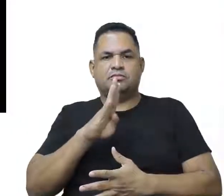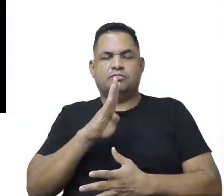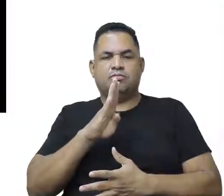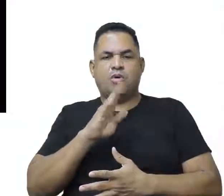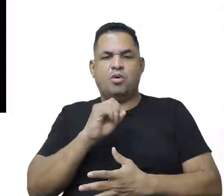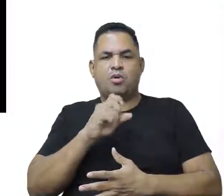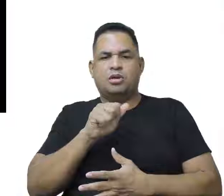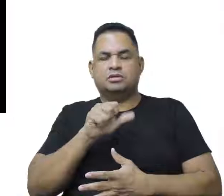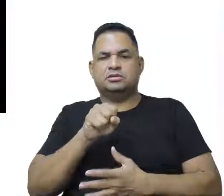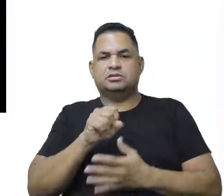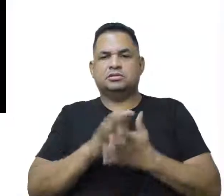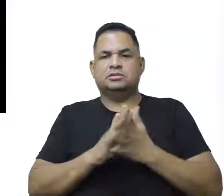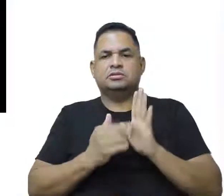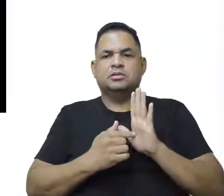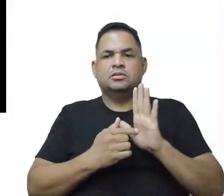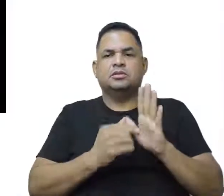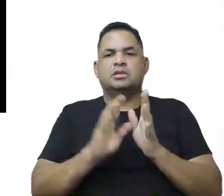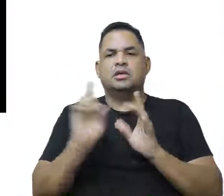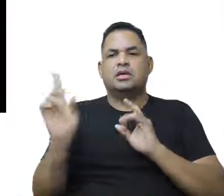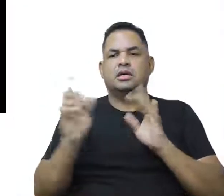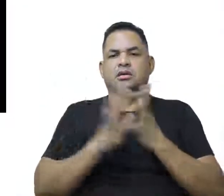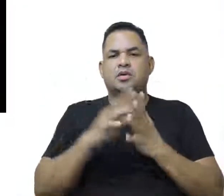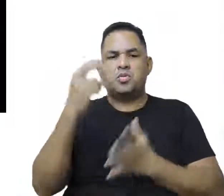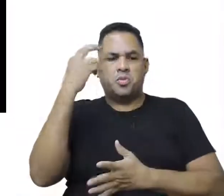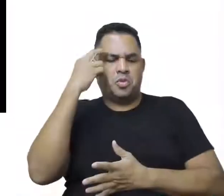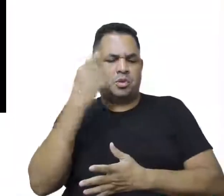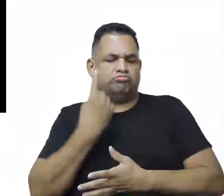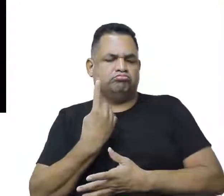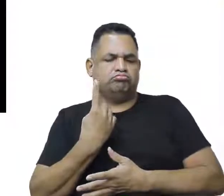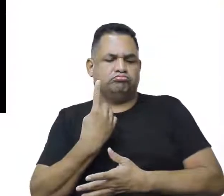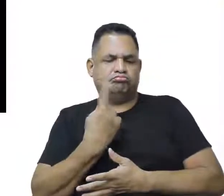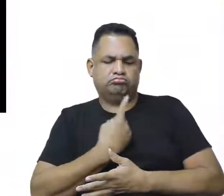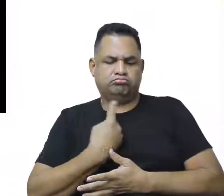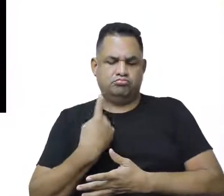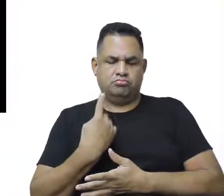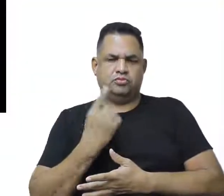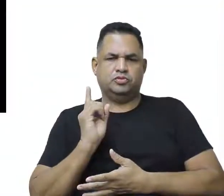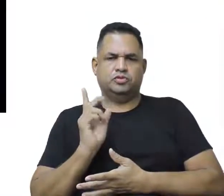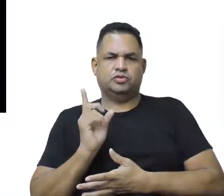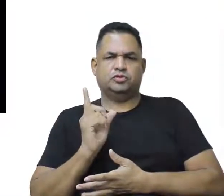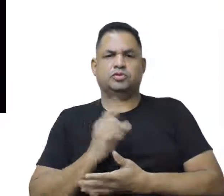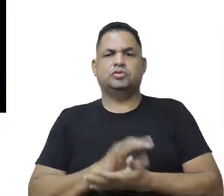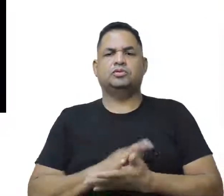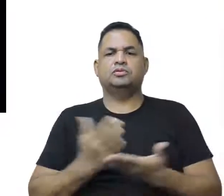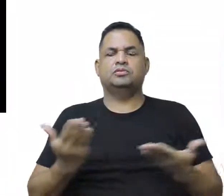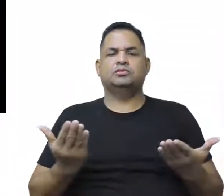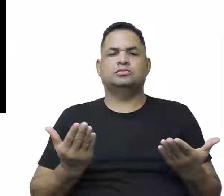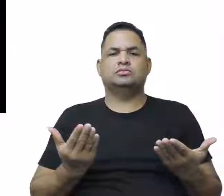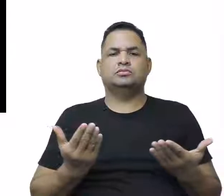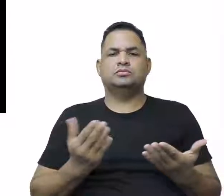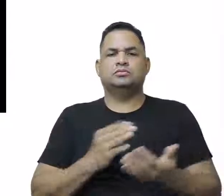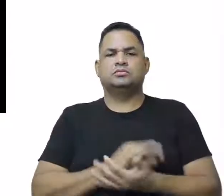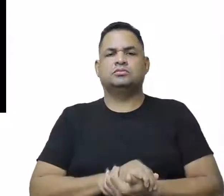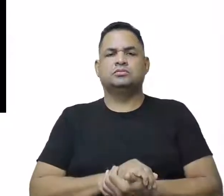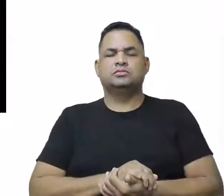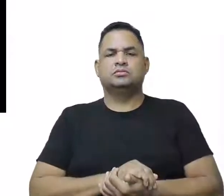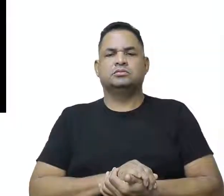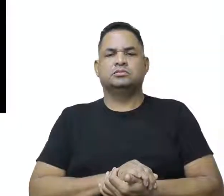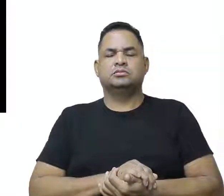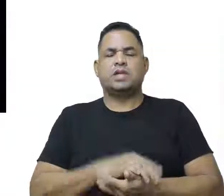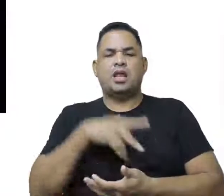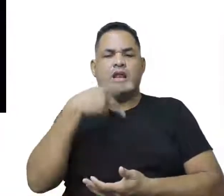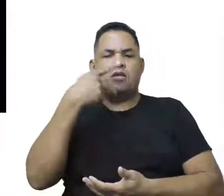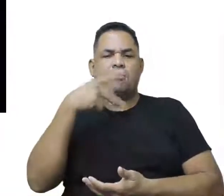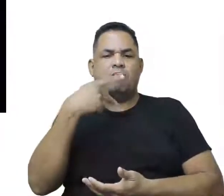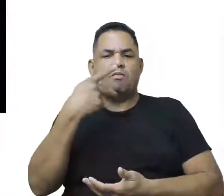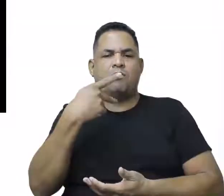ele aponta que cada cultura é única, né? E aqui ele fala a gente fala do que